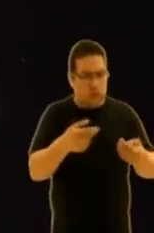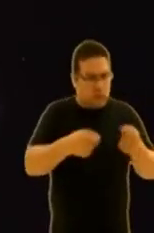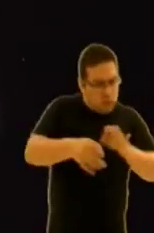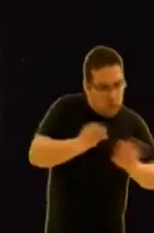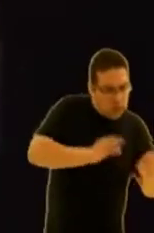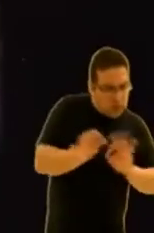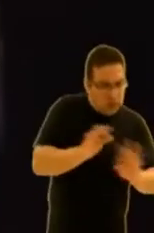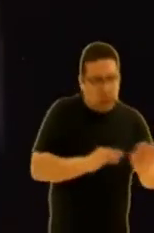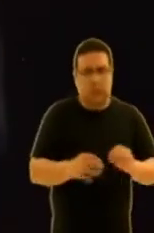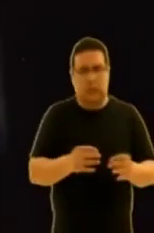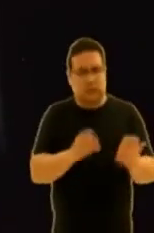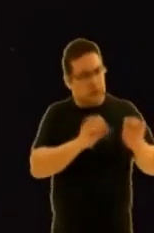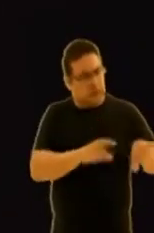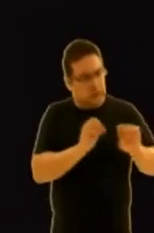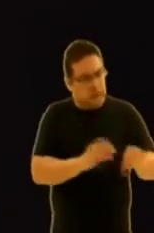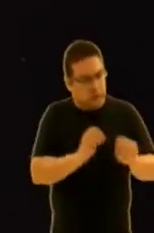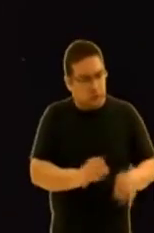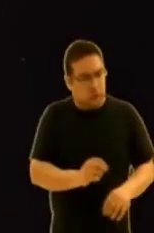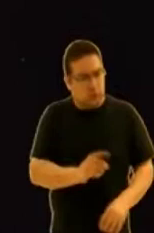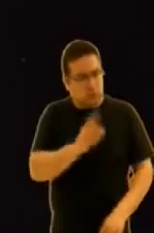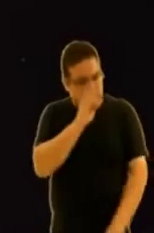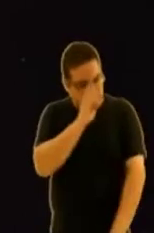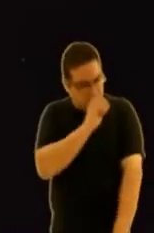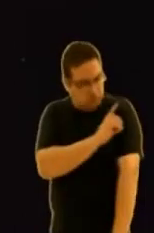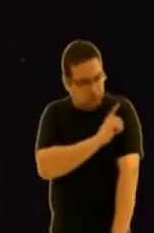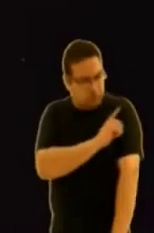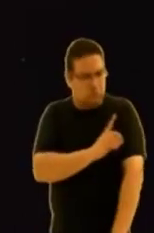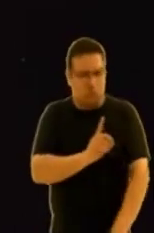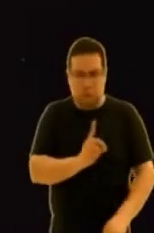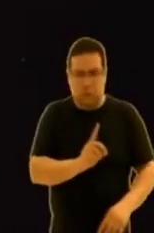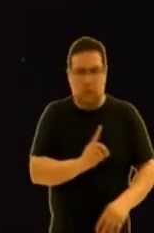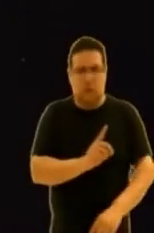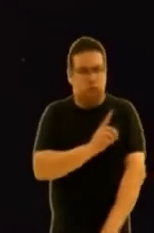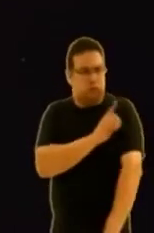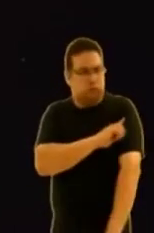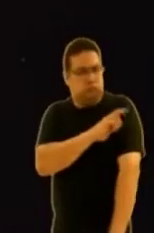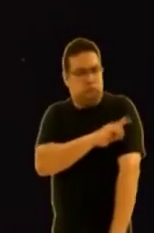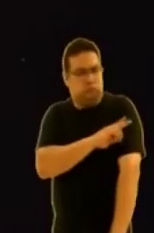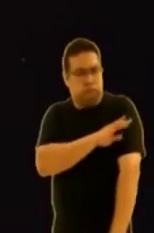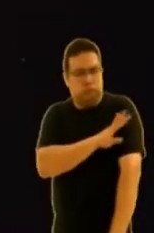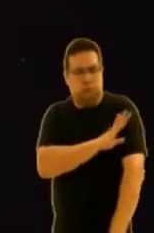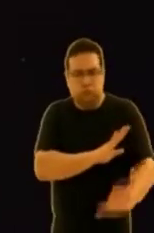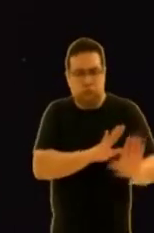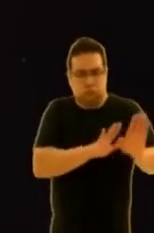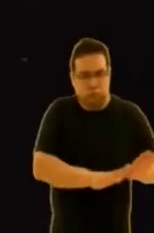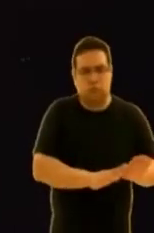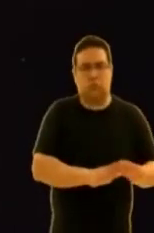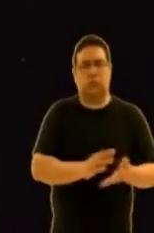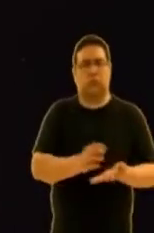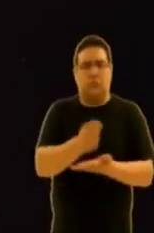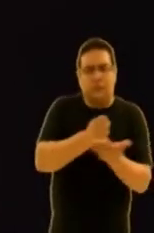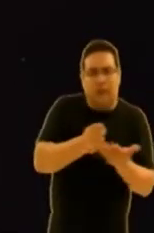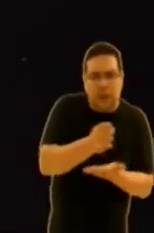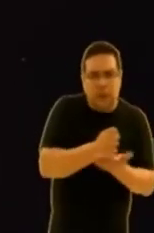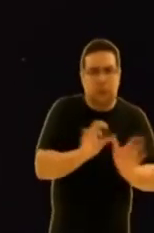financiamento do ensino fundamental. E mesmo assim com poucas ações. E mesmo dentro do ensino fundamental, o FNDE tinha alguns programas